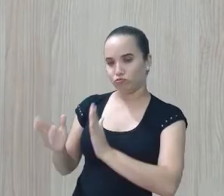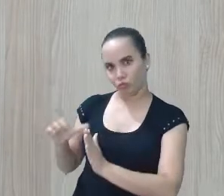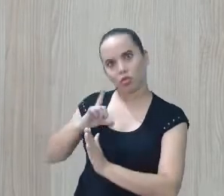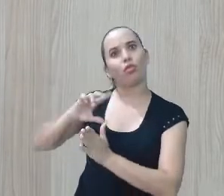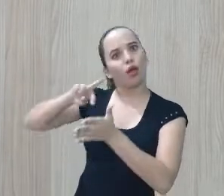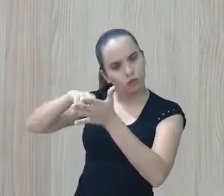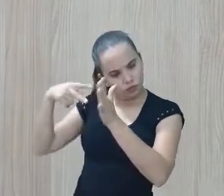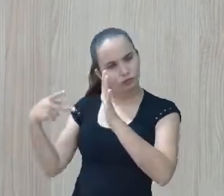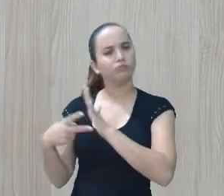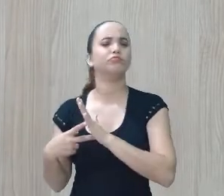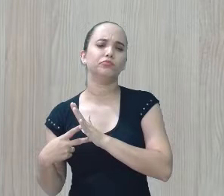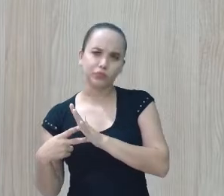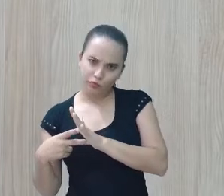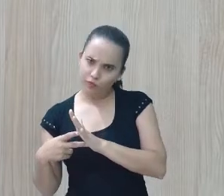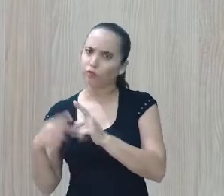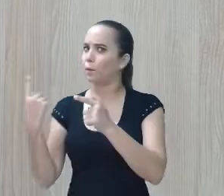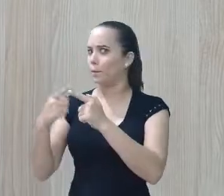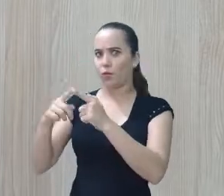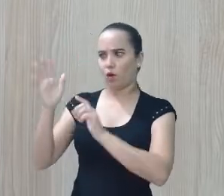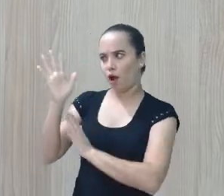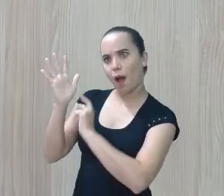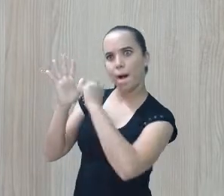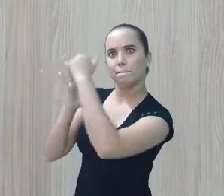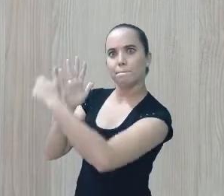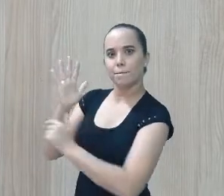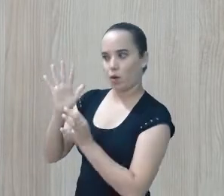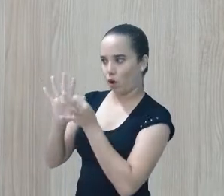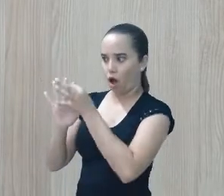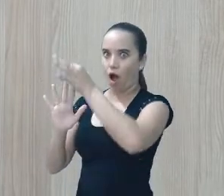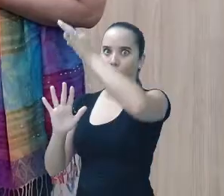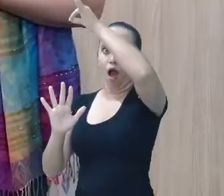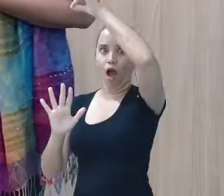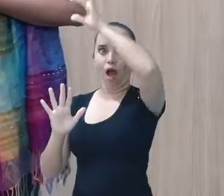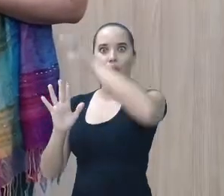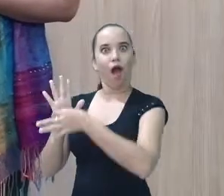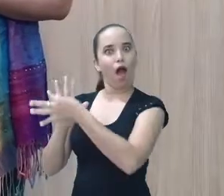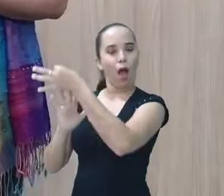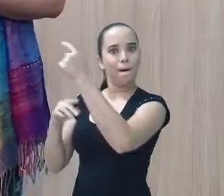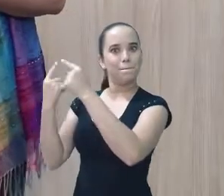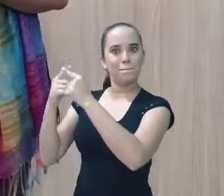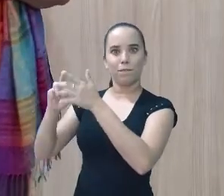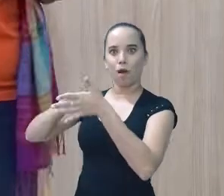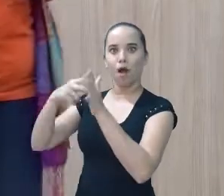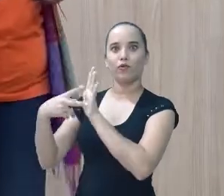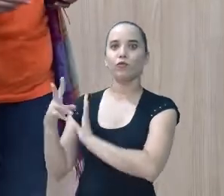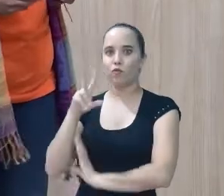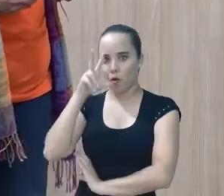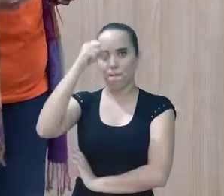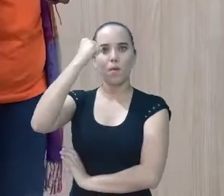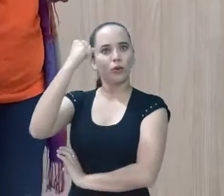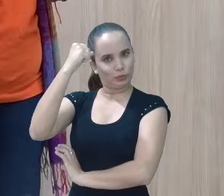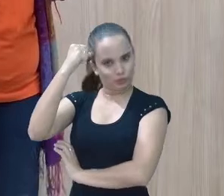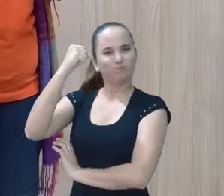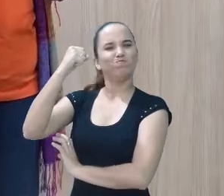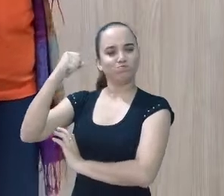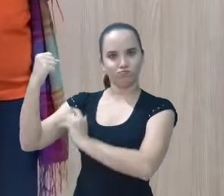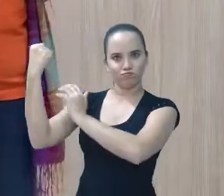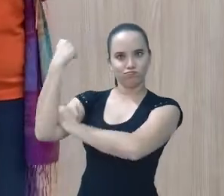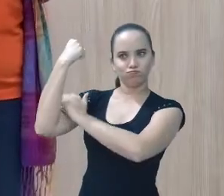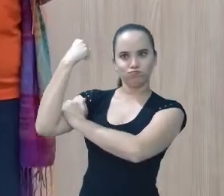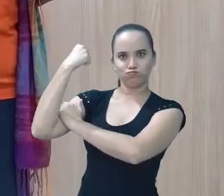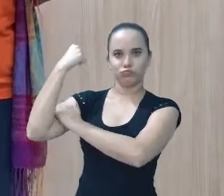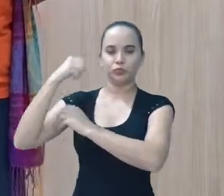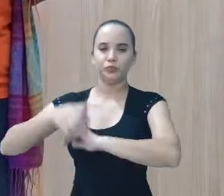significado. Tem um significado, essa mão grande aí, né? É verdade. De poder, né? A questão do poder, de né?